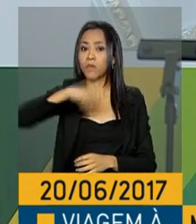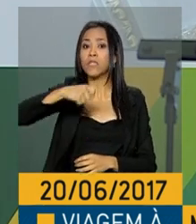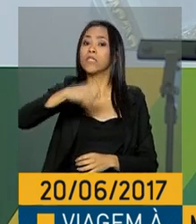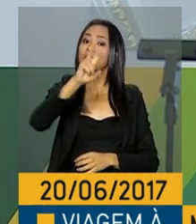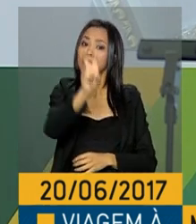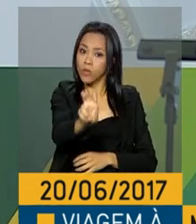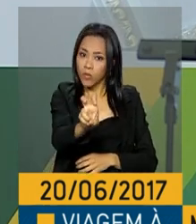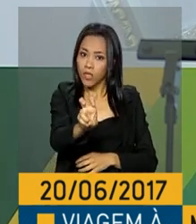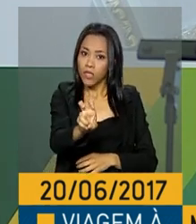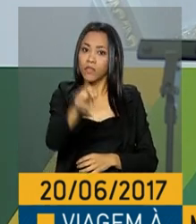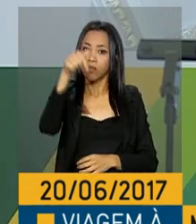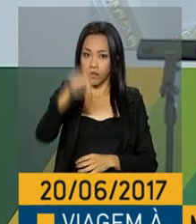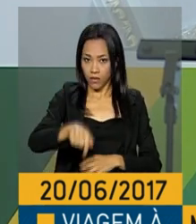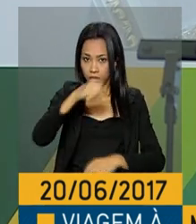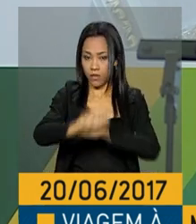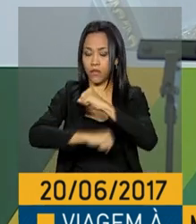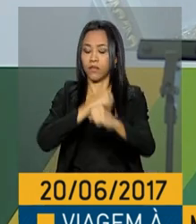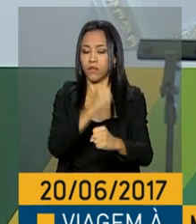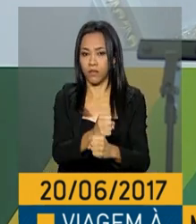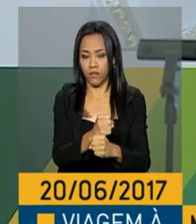5 meses deste ano.